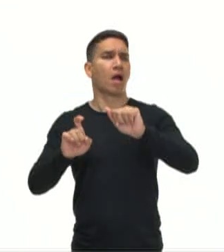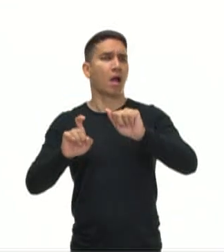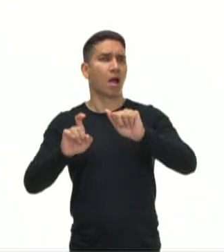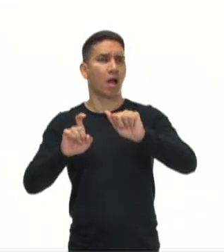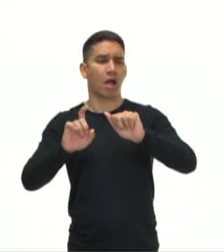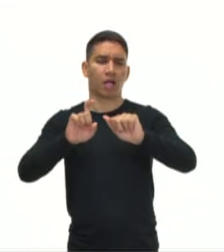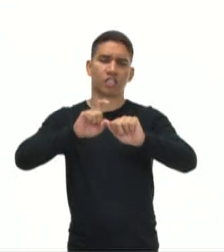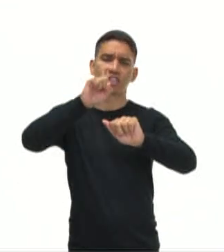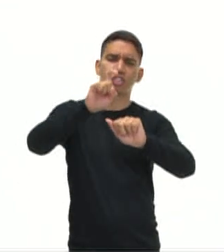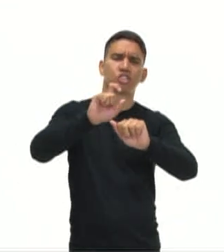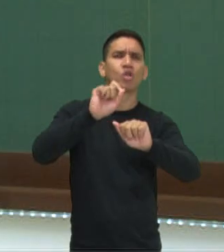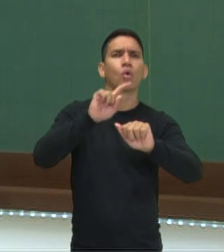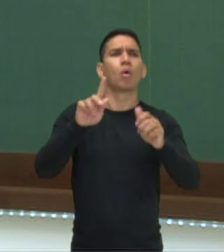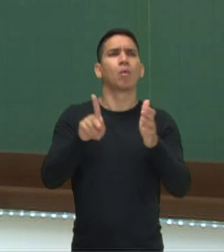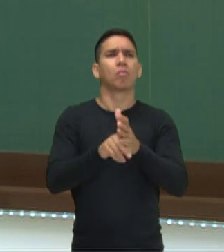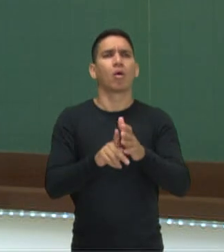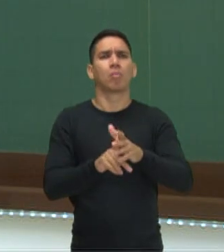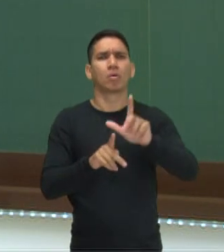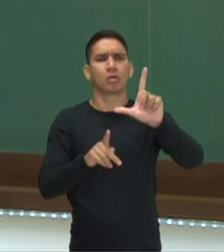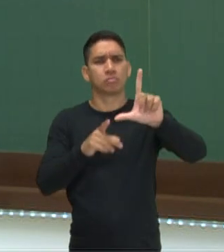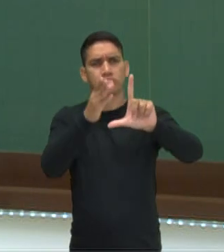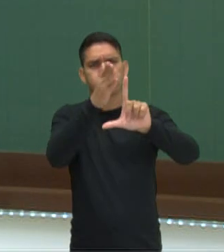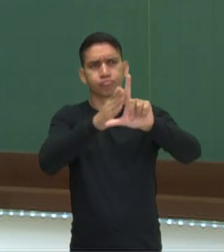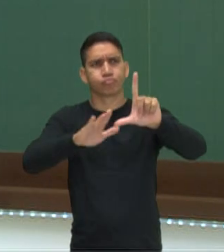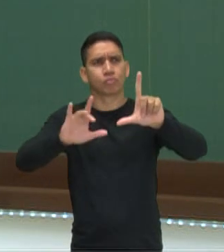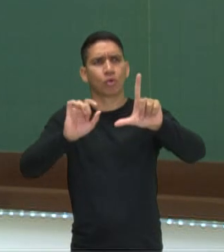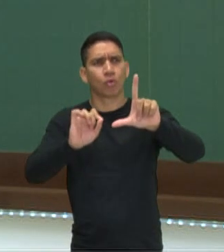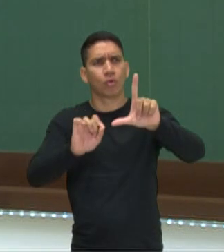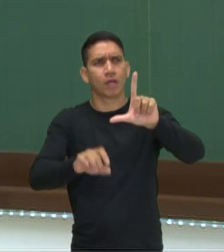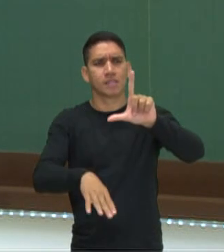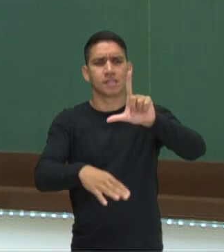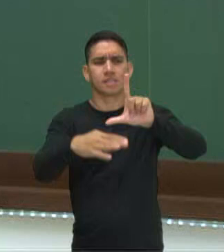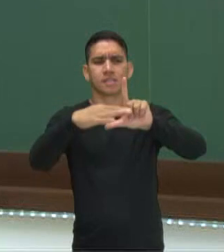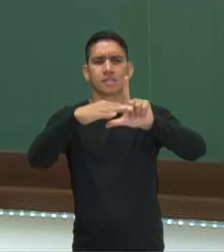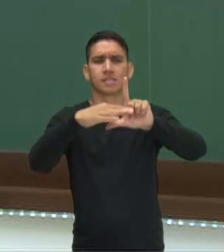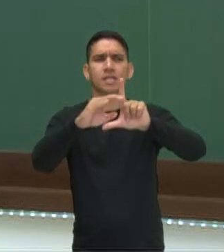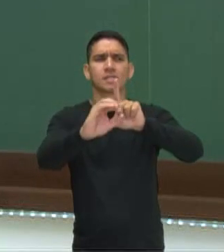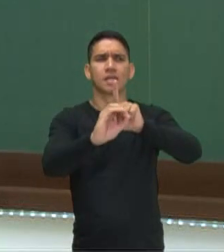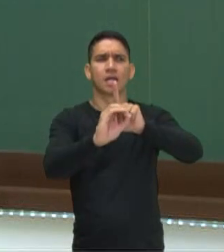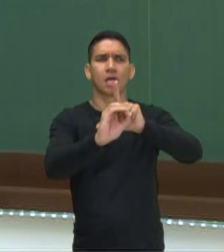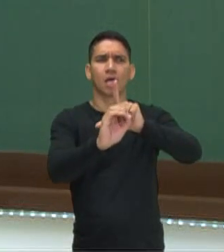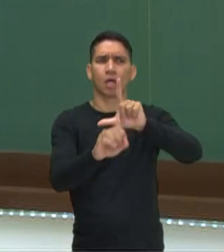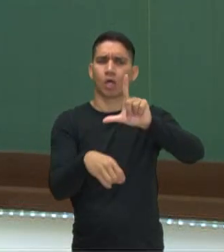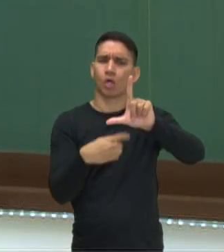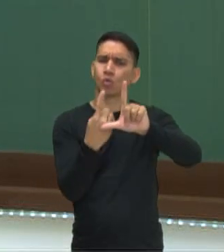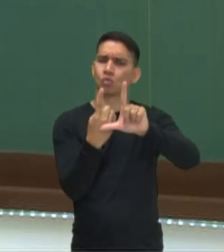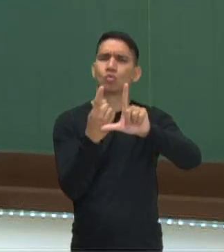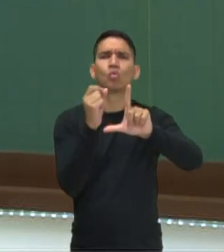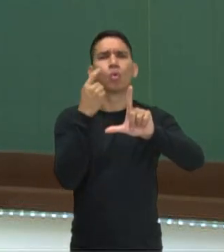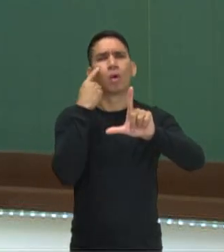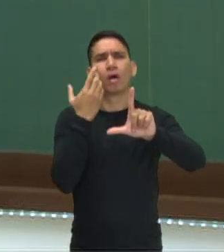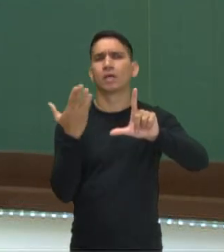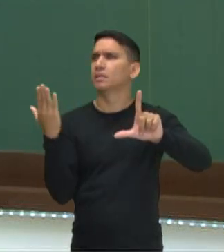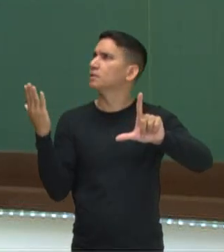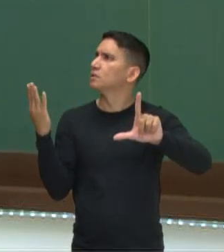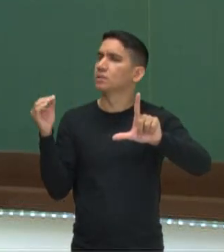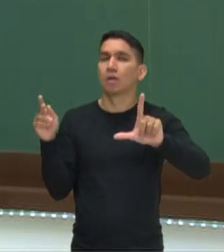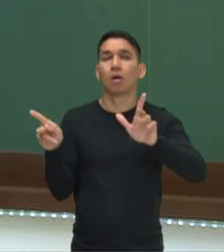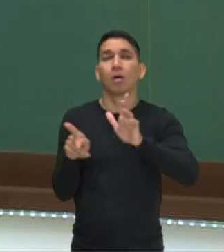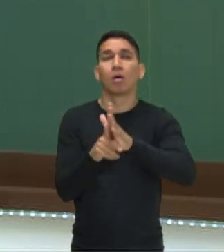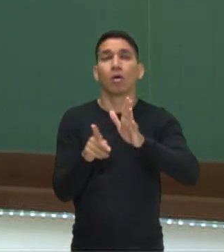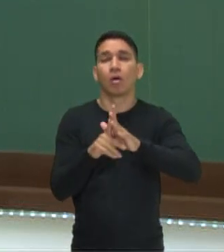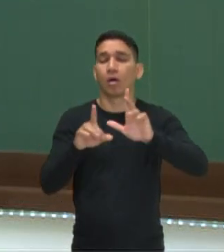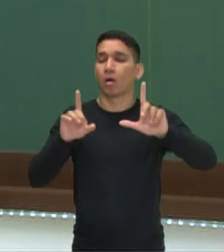ponto 0 e 1, certo? Então, no tempo 0, né, a imagem é 1, né? O seu